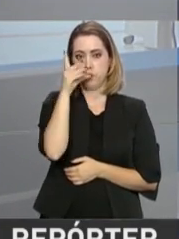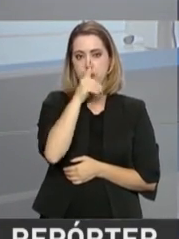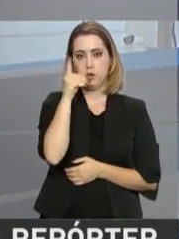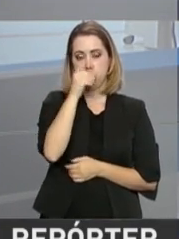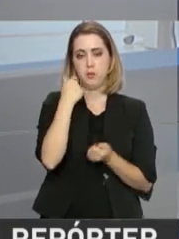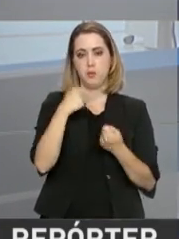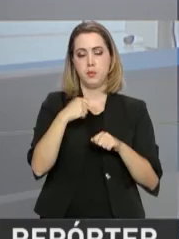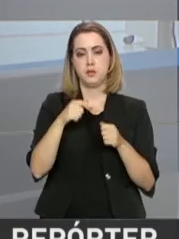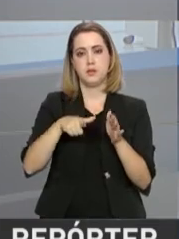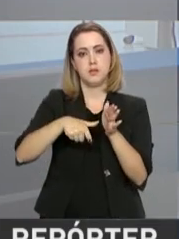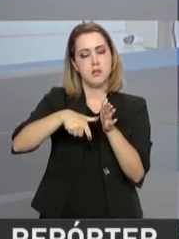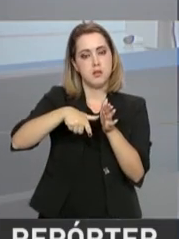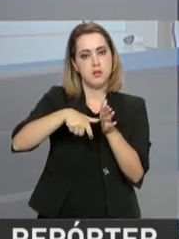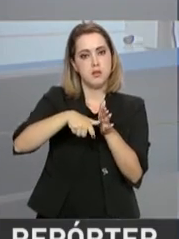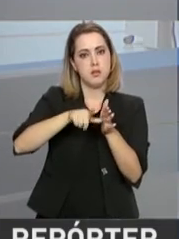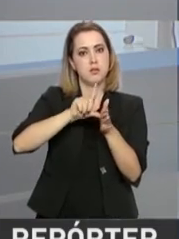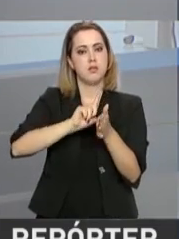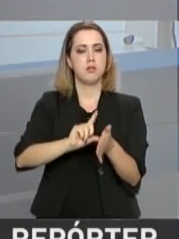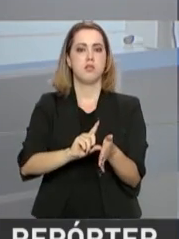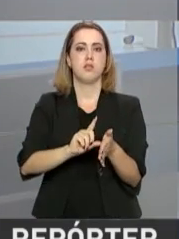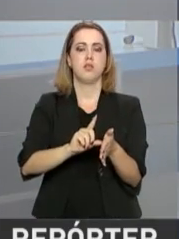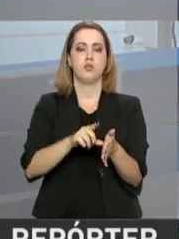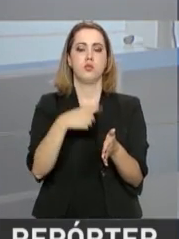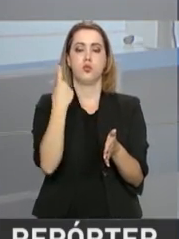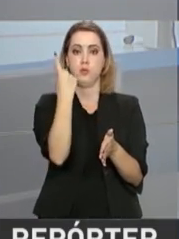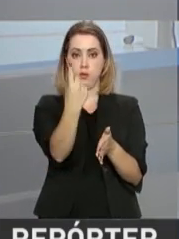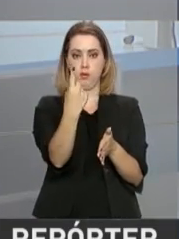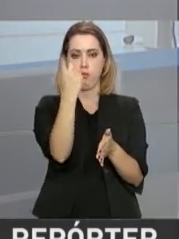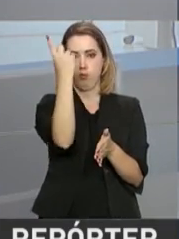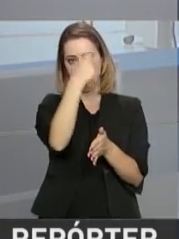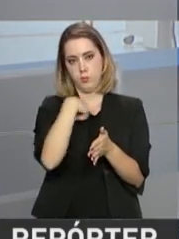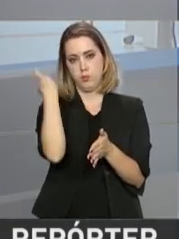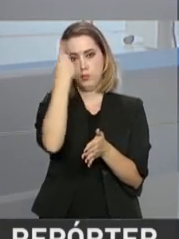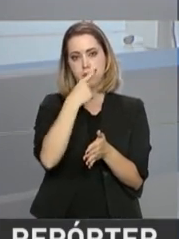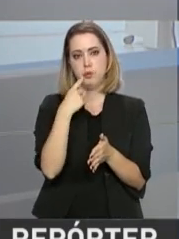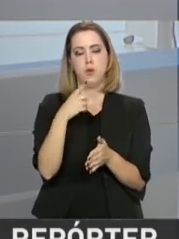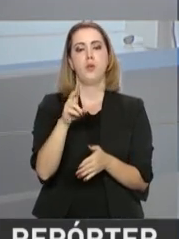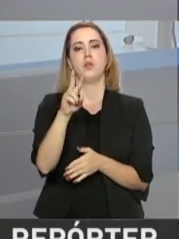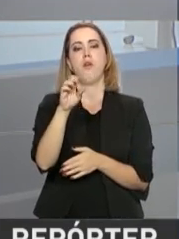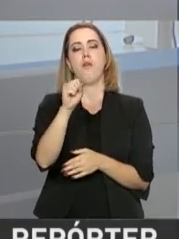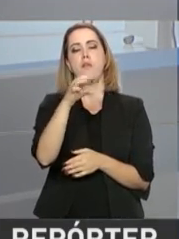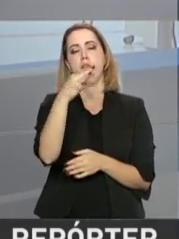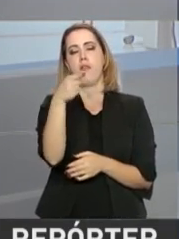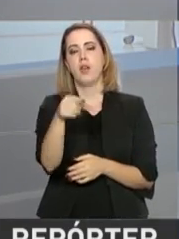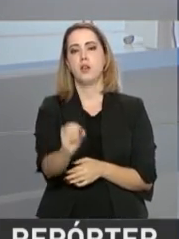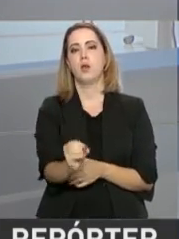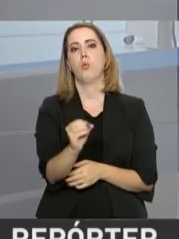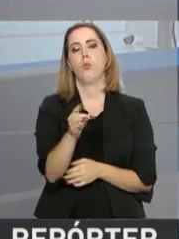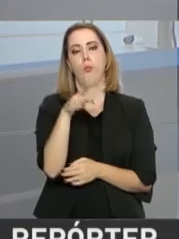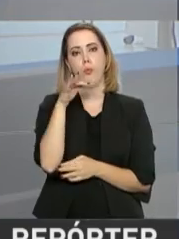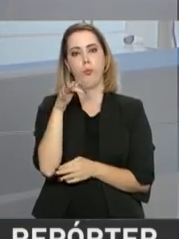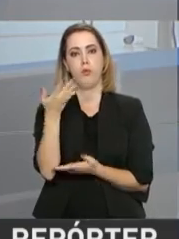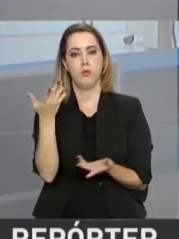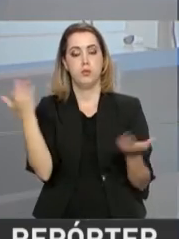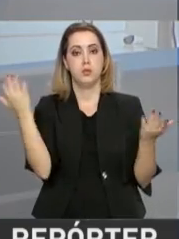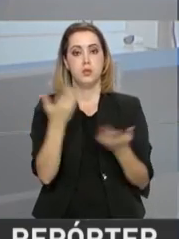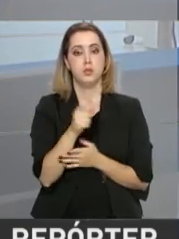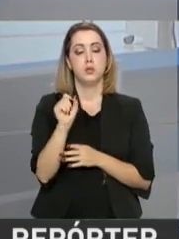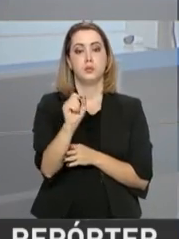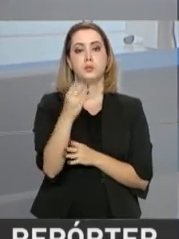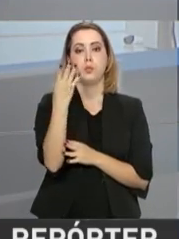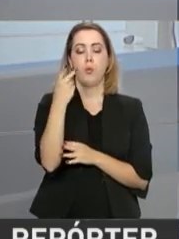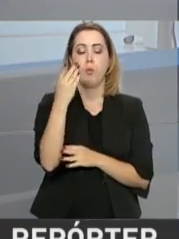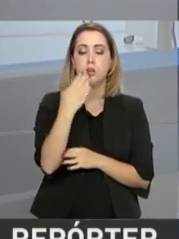em uma hora. É o início do horário de verão. Nos últimos 10 anos, a medida possibilitou uma redução média de 4,5%